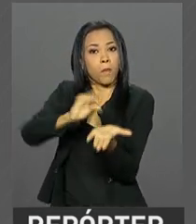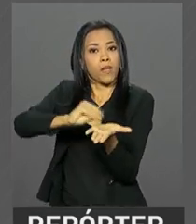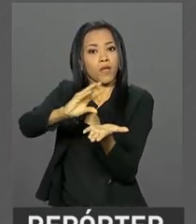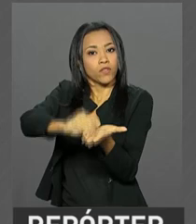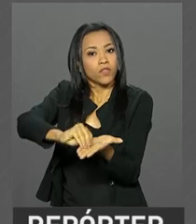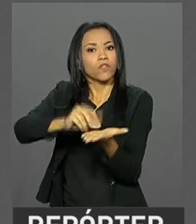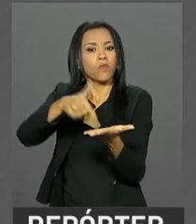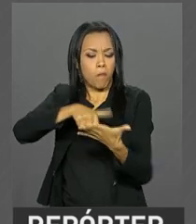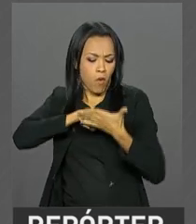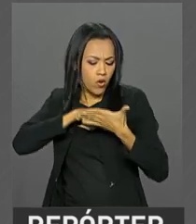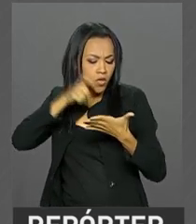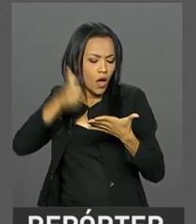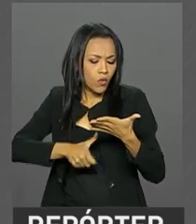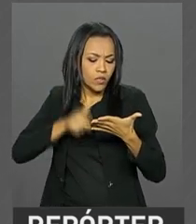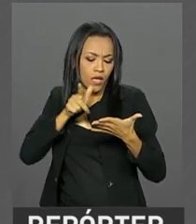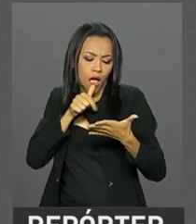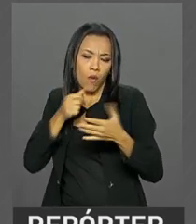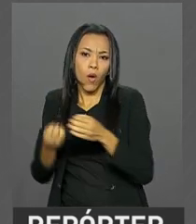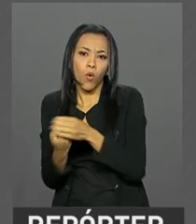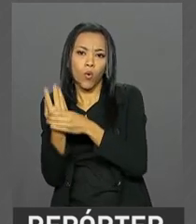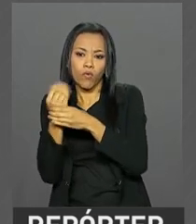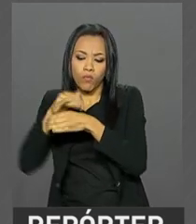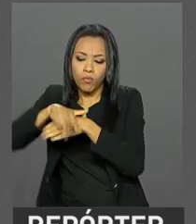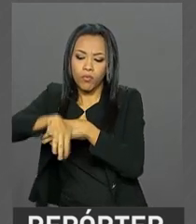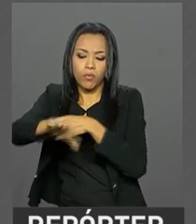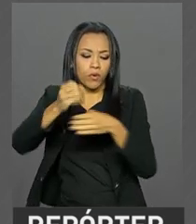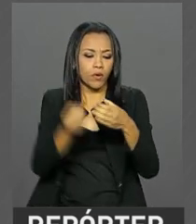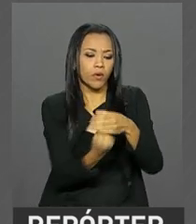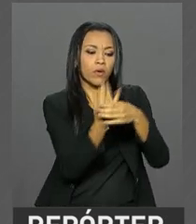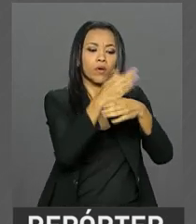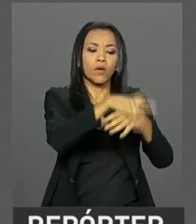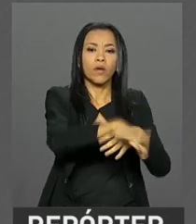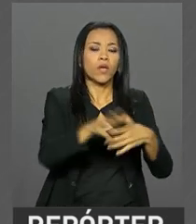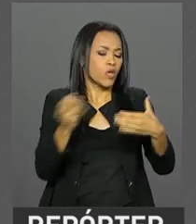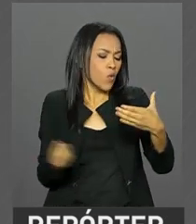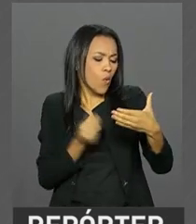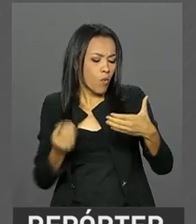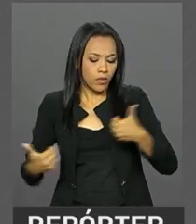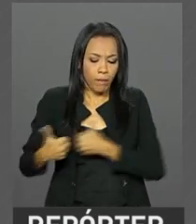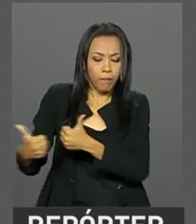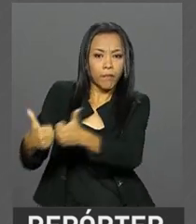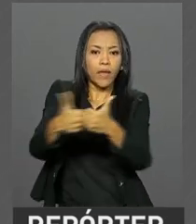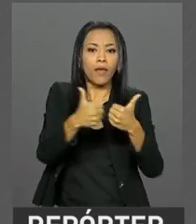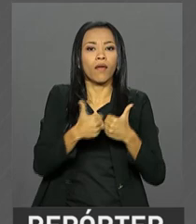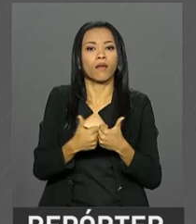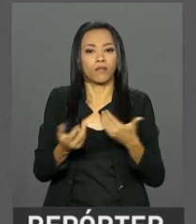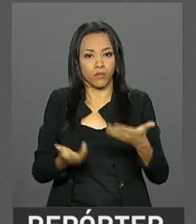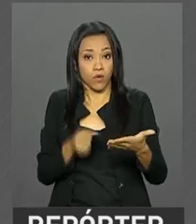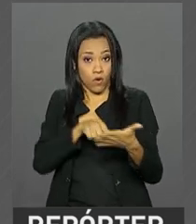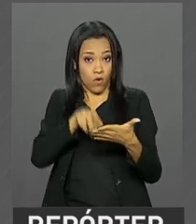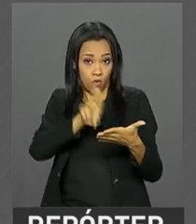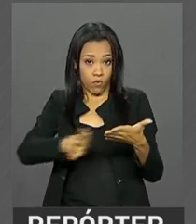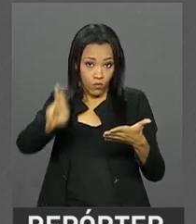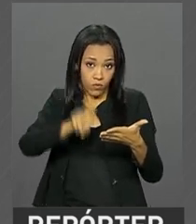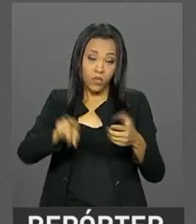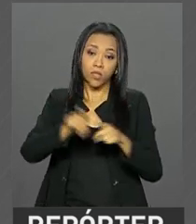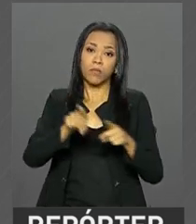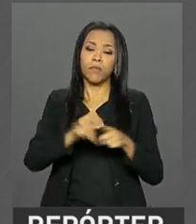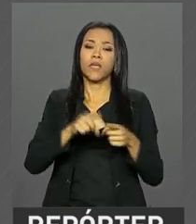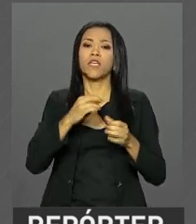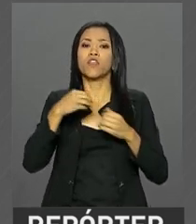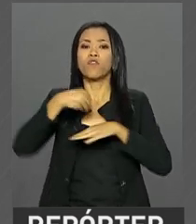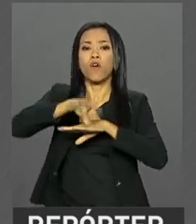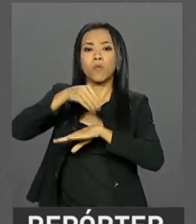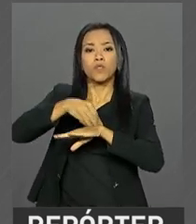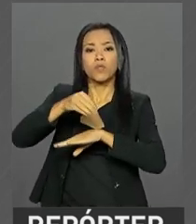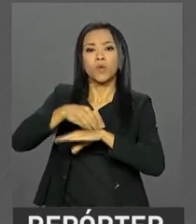mostra onde estão os nascedouros de água e qual o estado da vegetação ao redor. O programa usa dados do cadastro ambiental rural